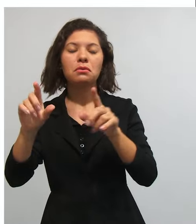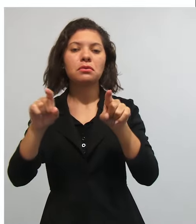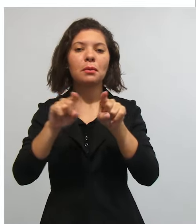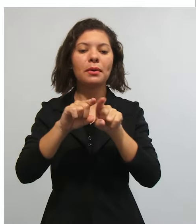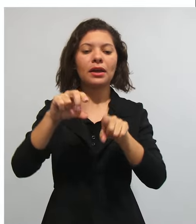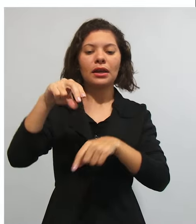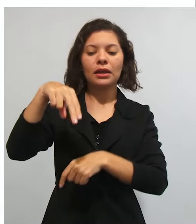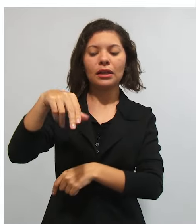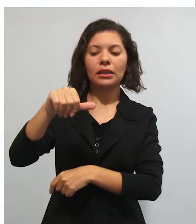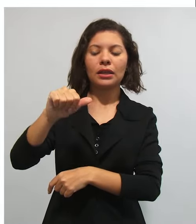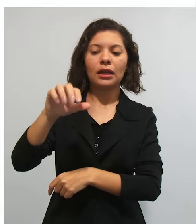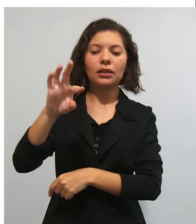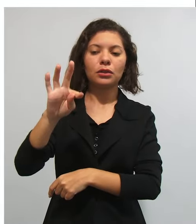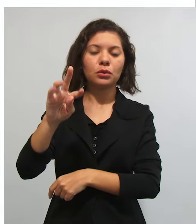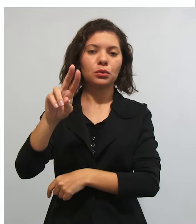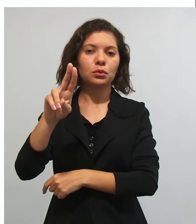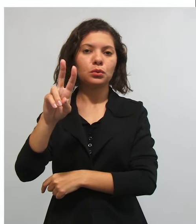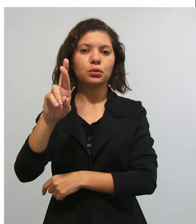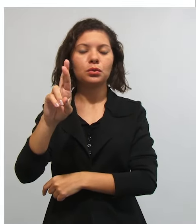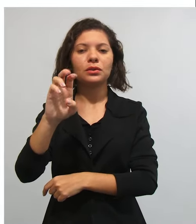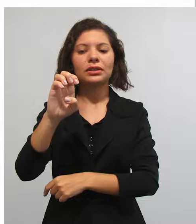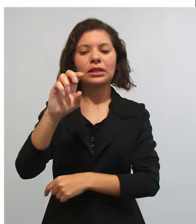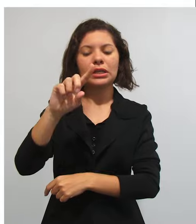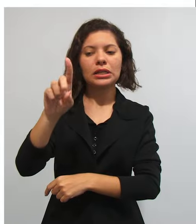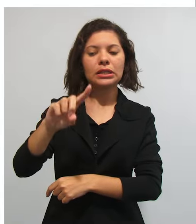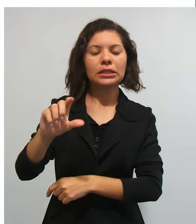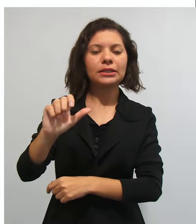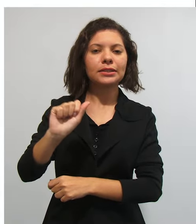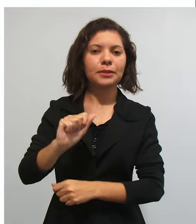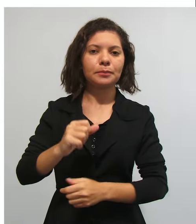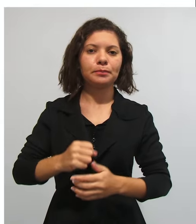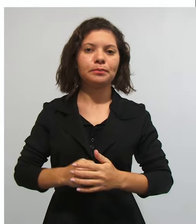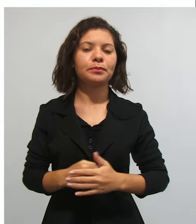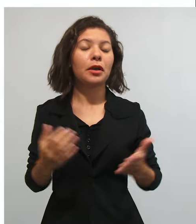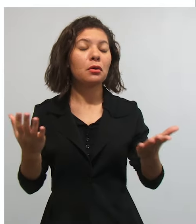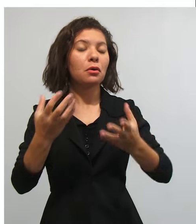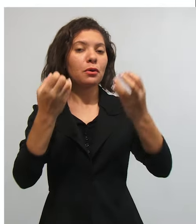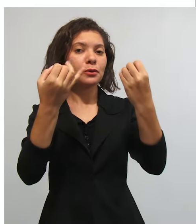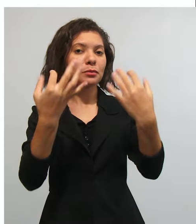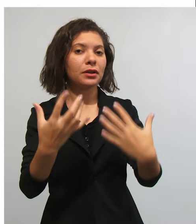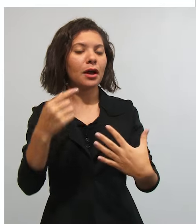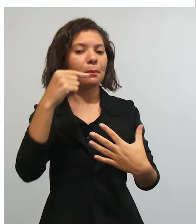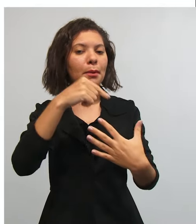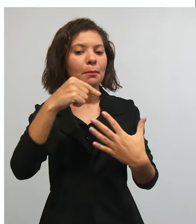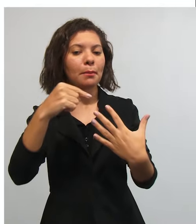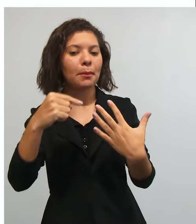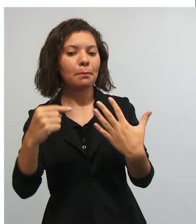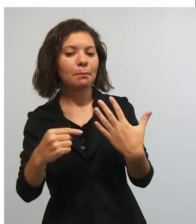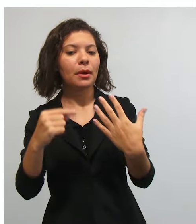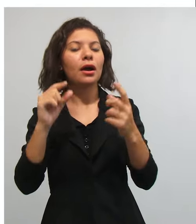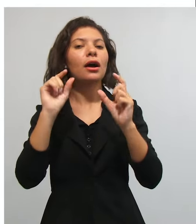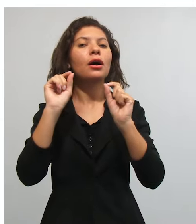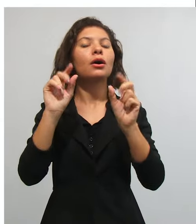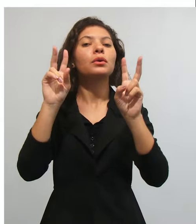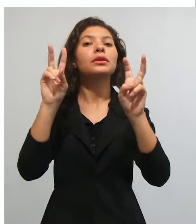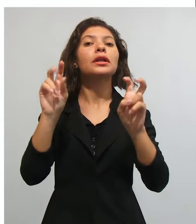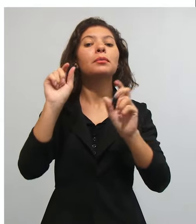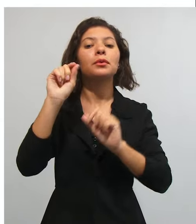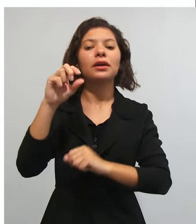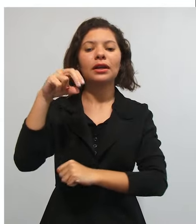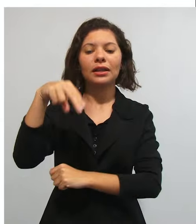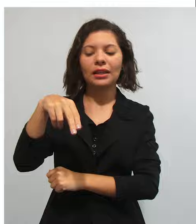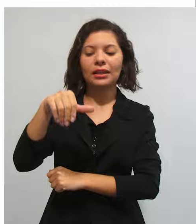resultado primário. Então, bora lá para a classificação da receita por natureza.